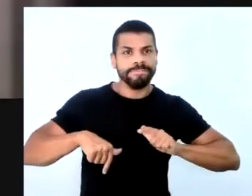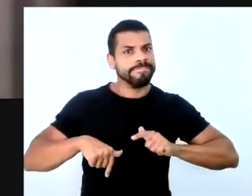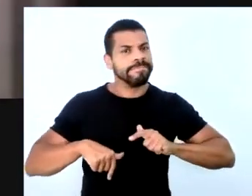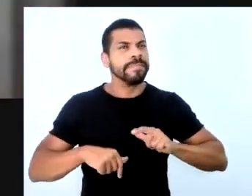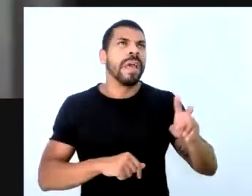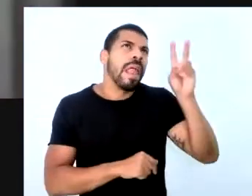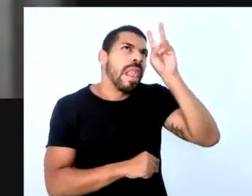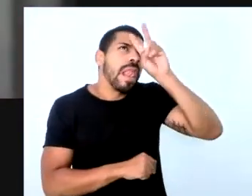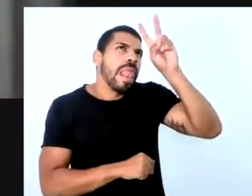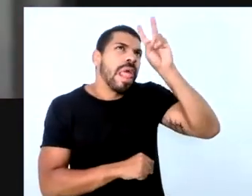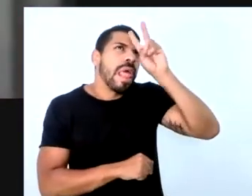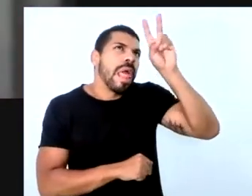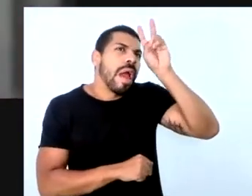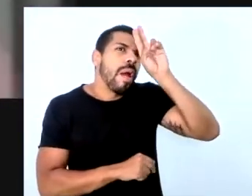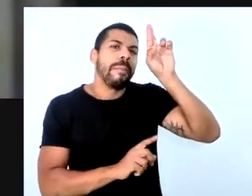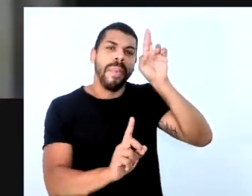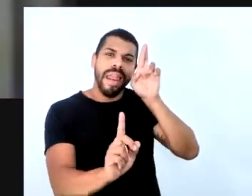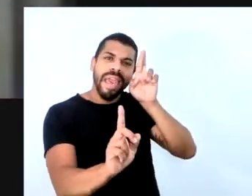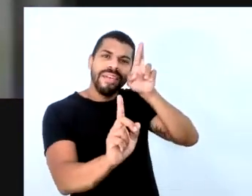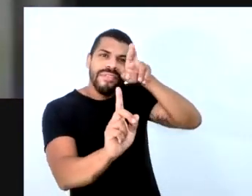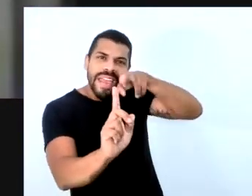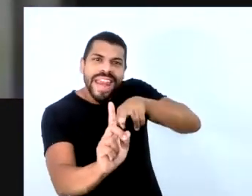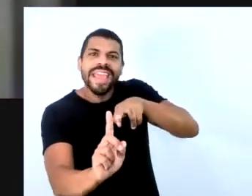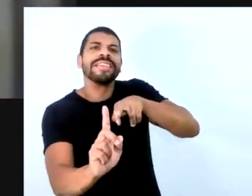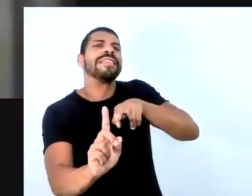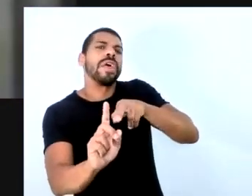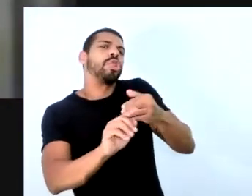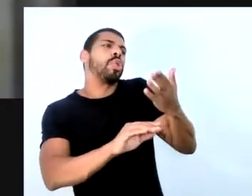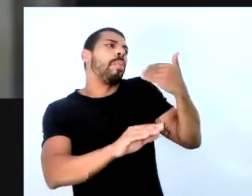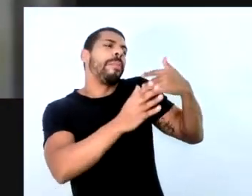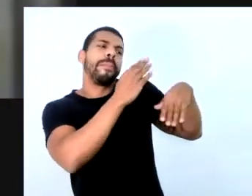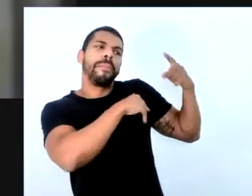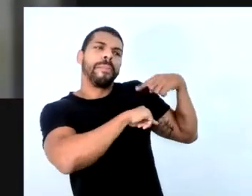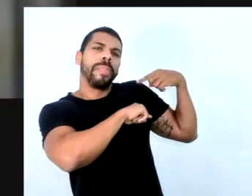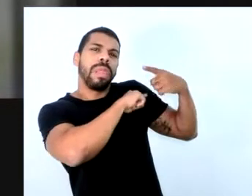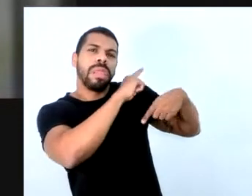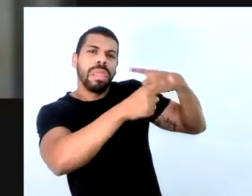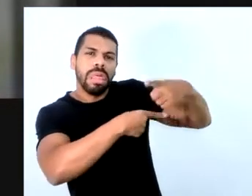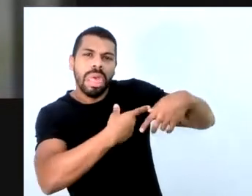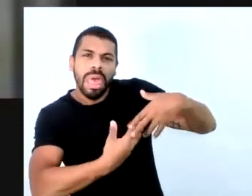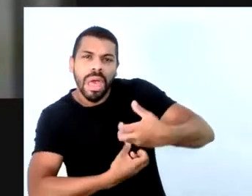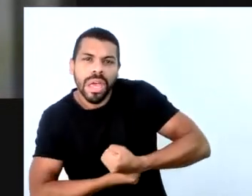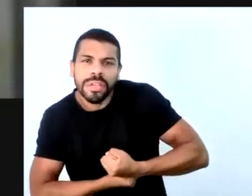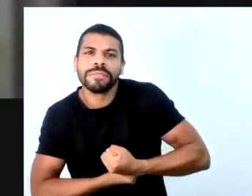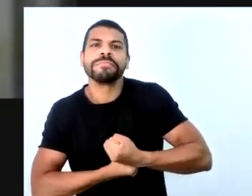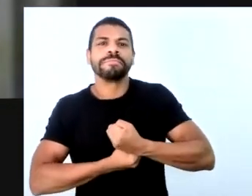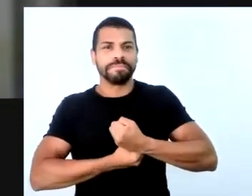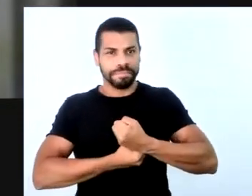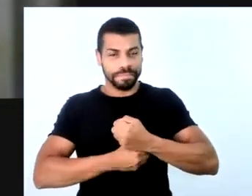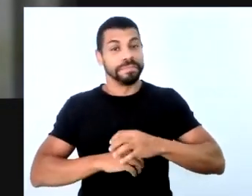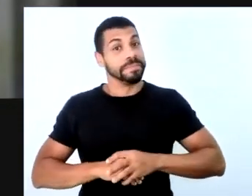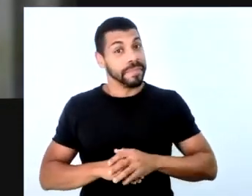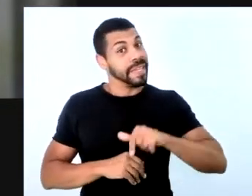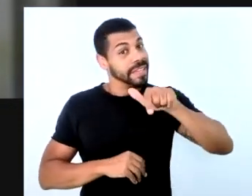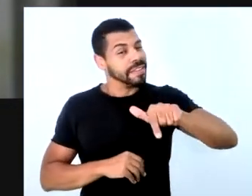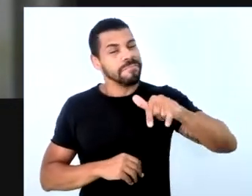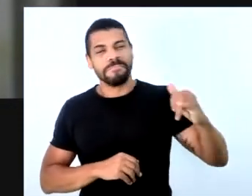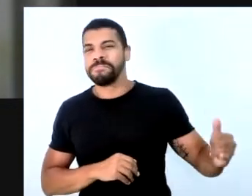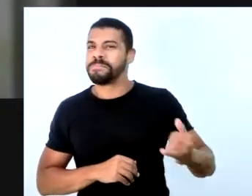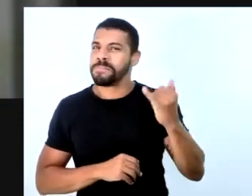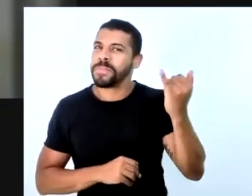dos exemplos do que acontece. Então, se a gente não preserva a nossa memória, se a gente não conta as nossas histórias, vai tudo sumindo,